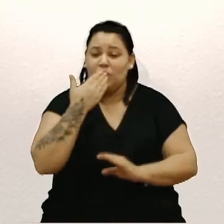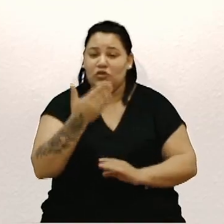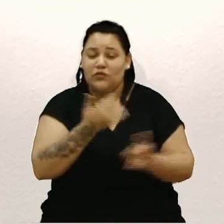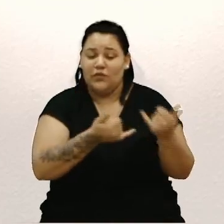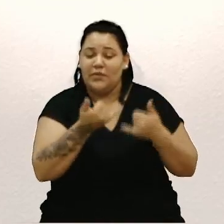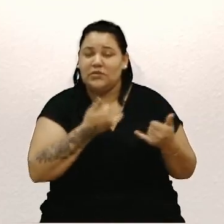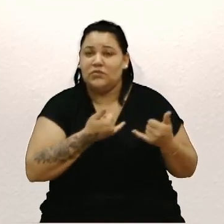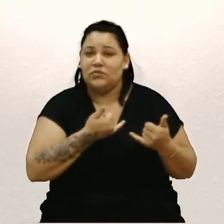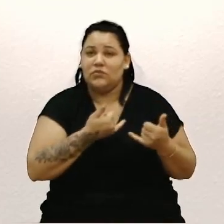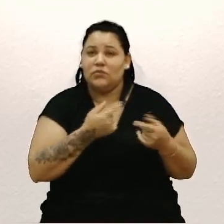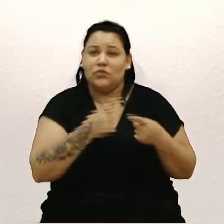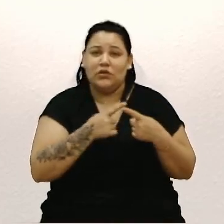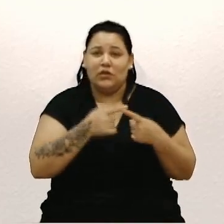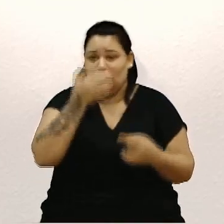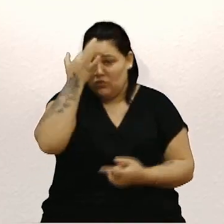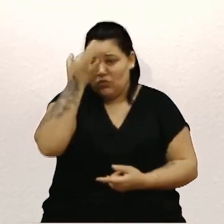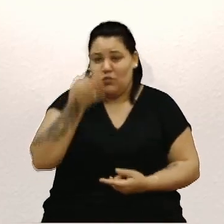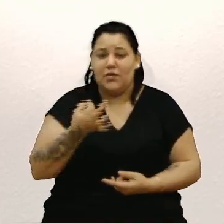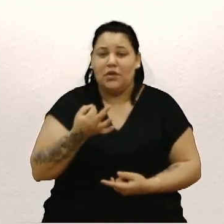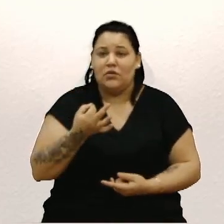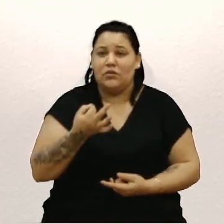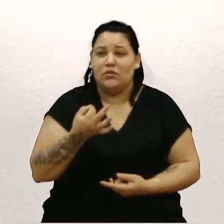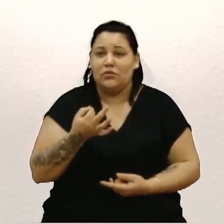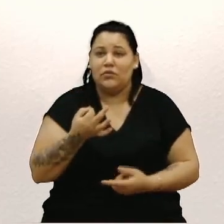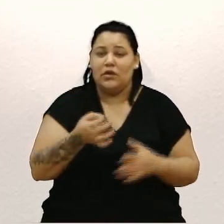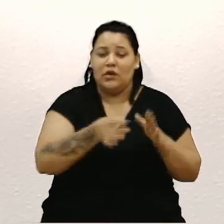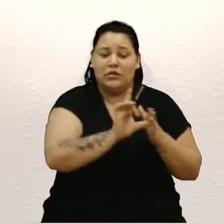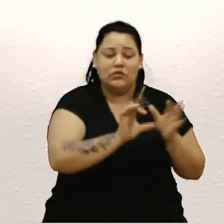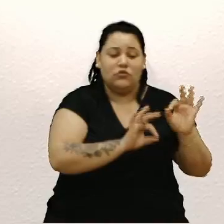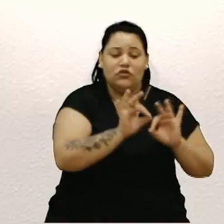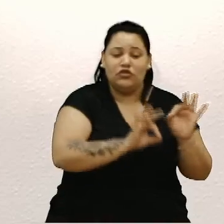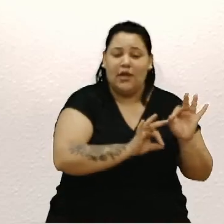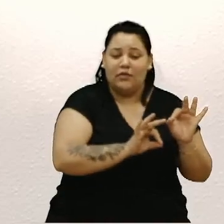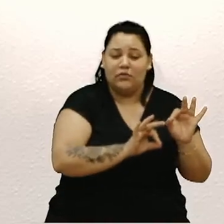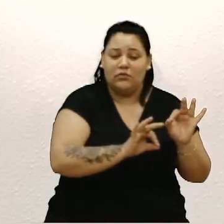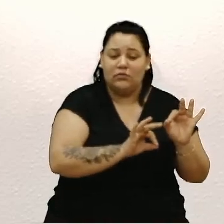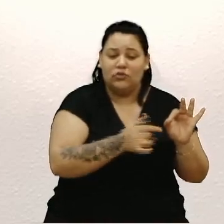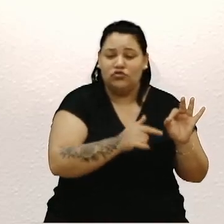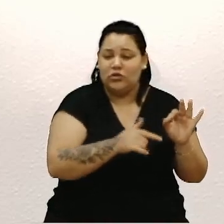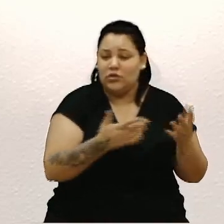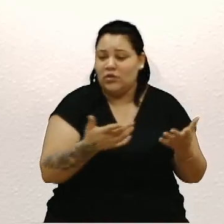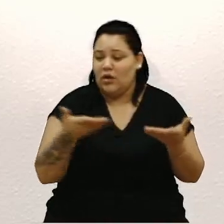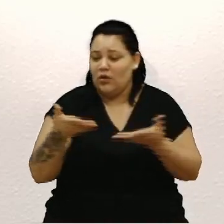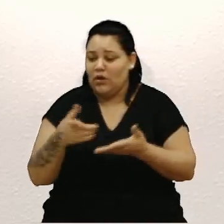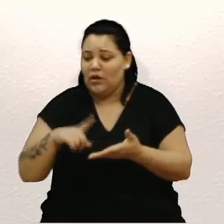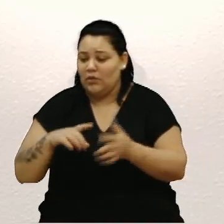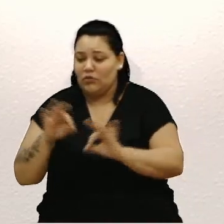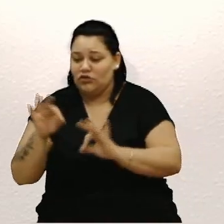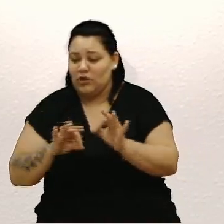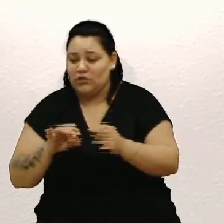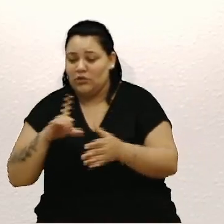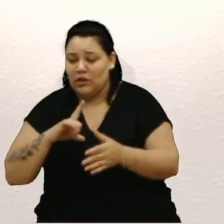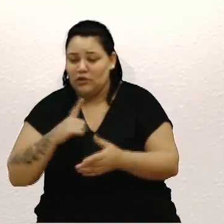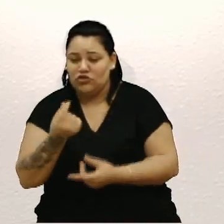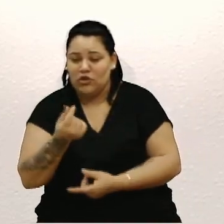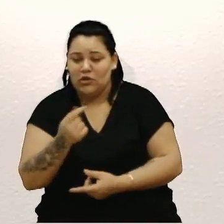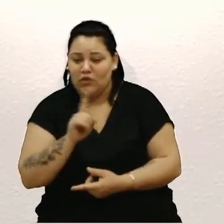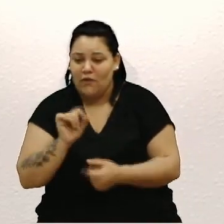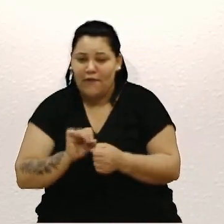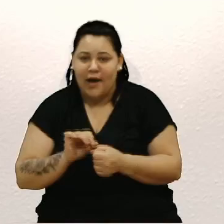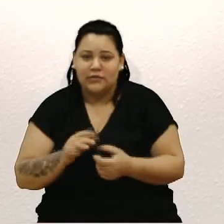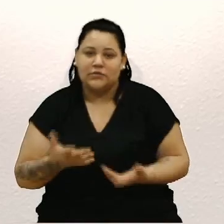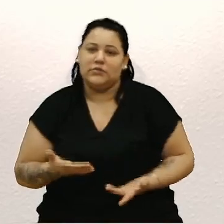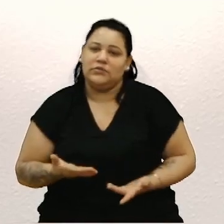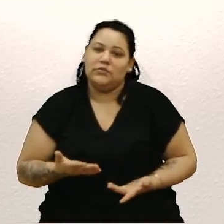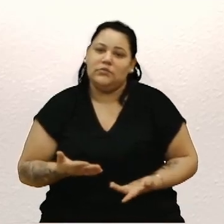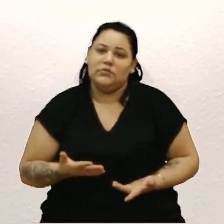pouco, porque daí eu não entendo, porque se antes não tinha projeto é porque não tinha. Agora que tem projeto, tem o dinheiro, não faz. Então tem que parar com as desculpas